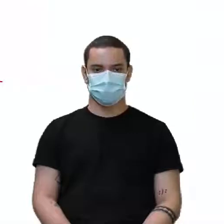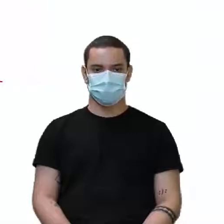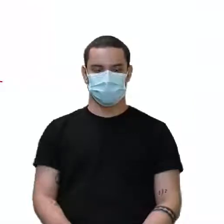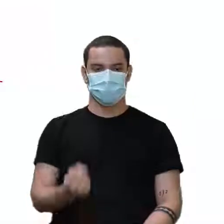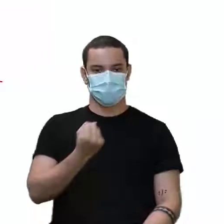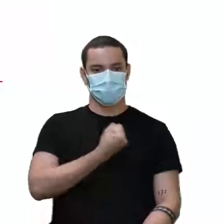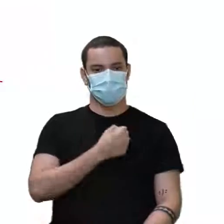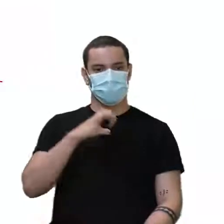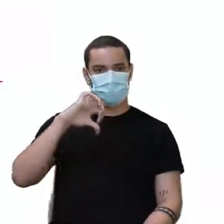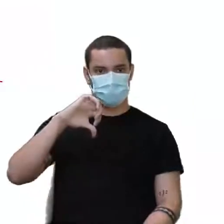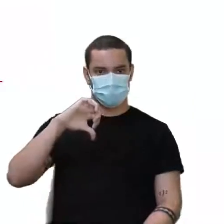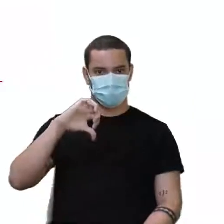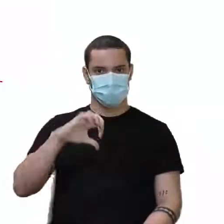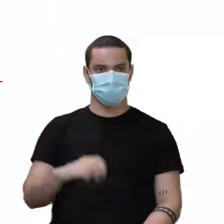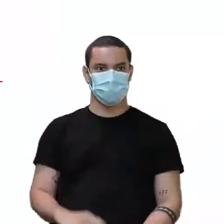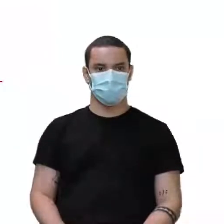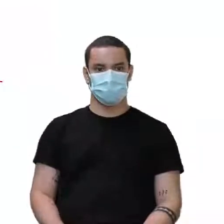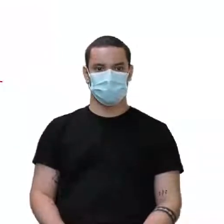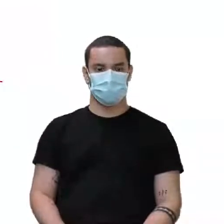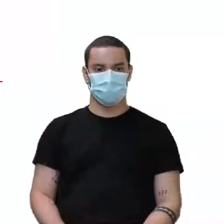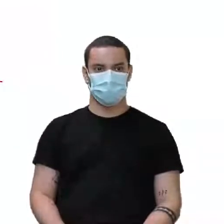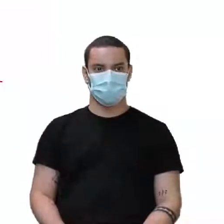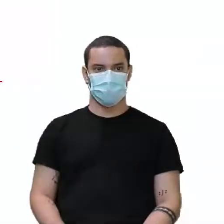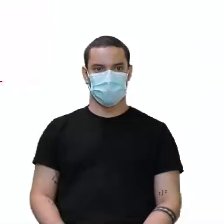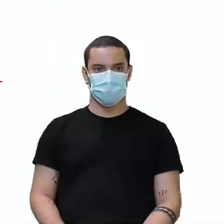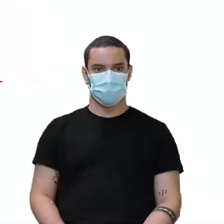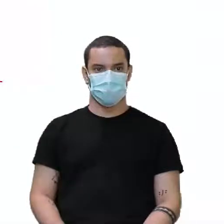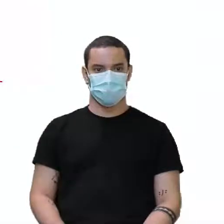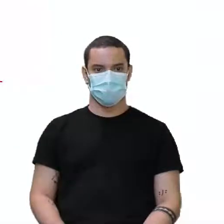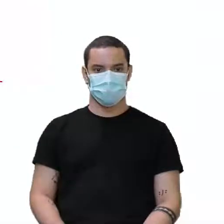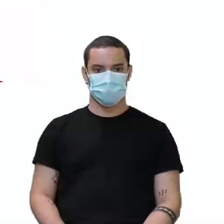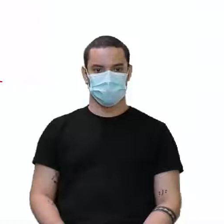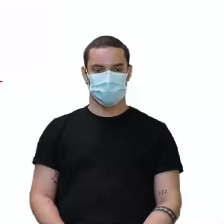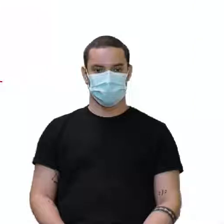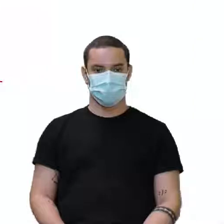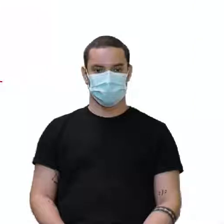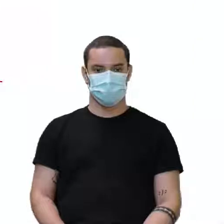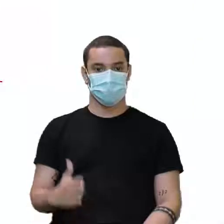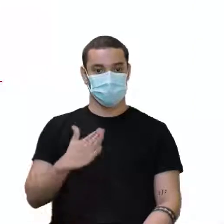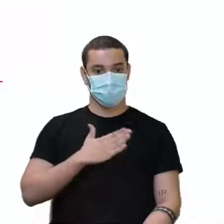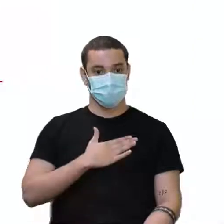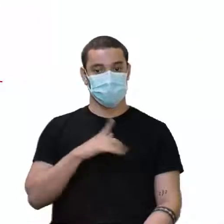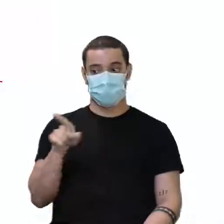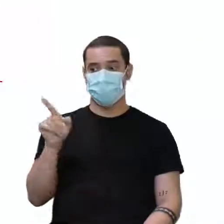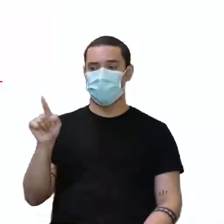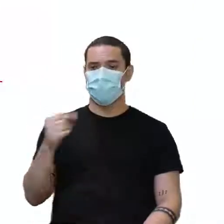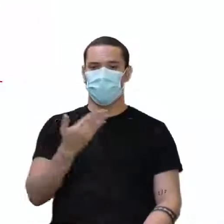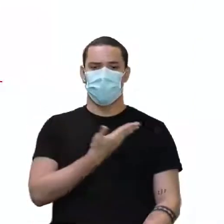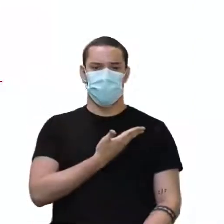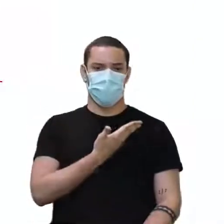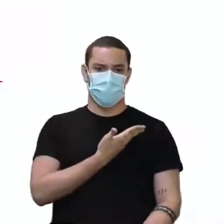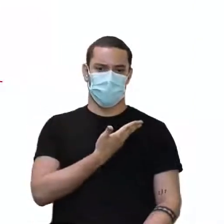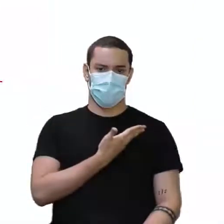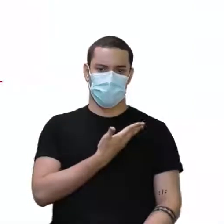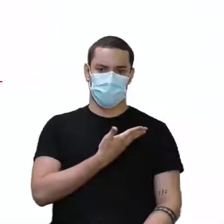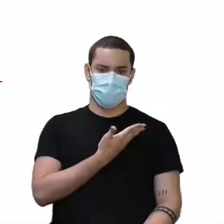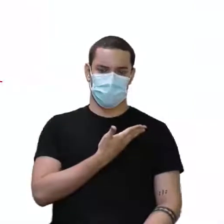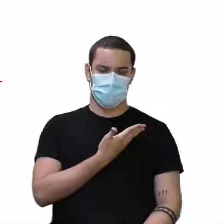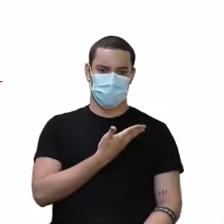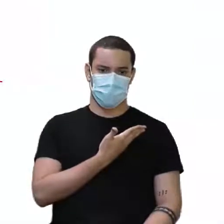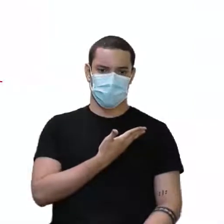9, she's been my friend. She's been my friend. Ela é minha